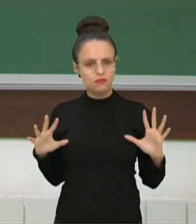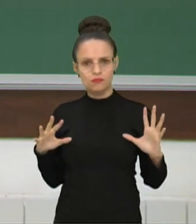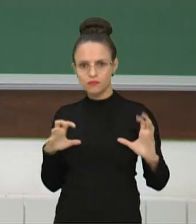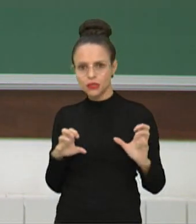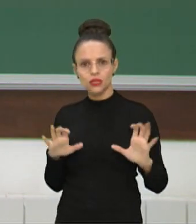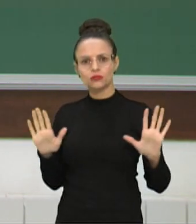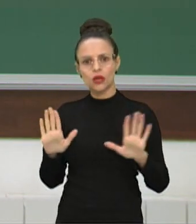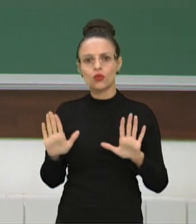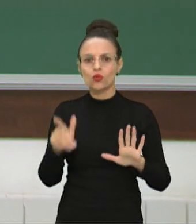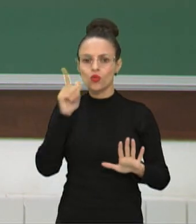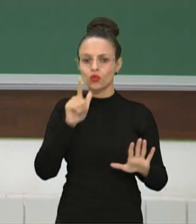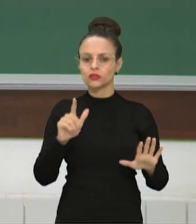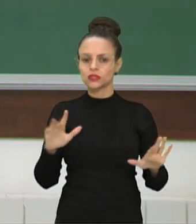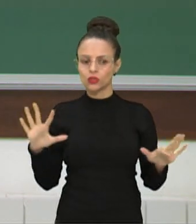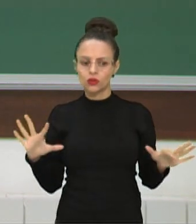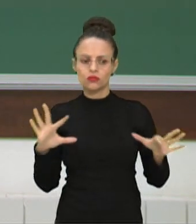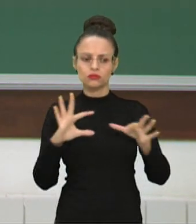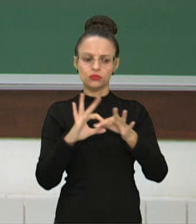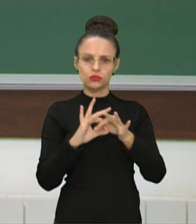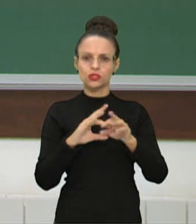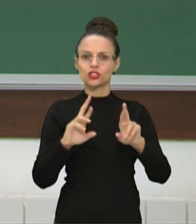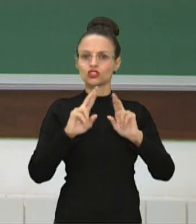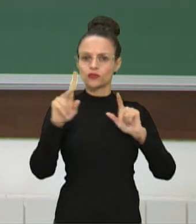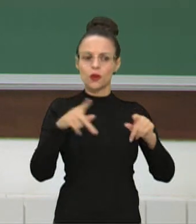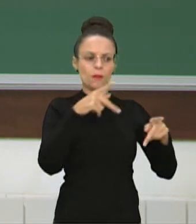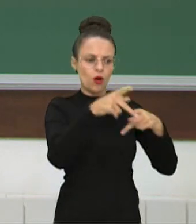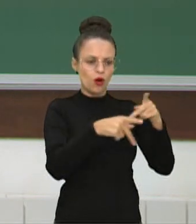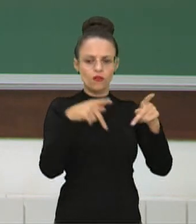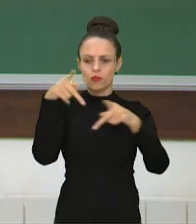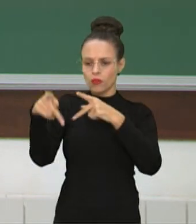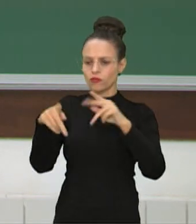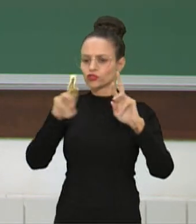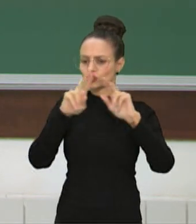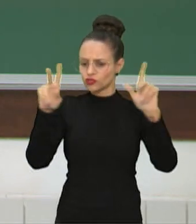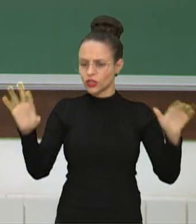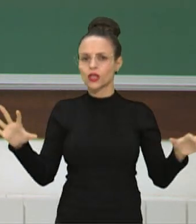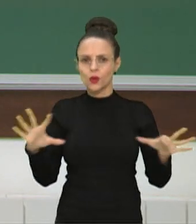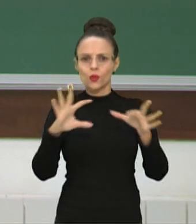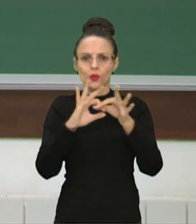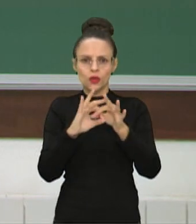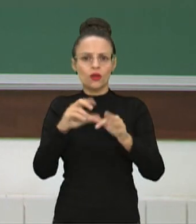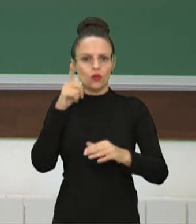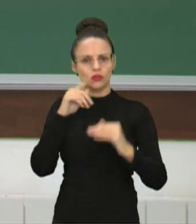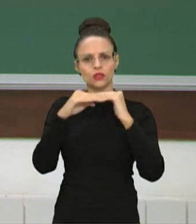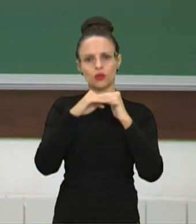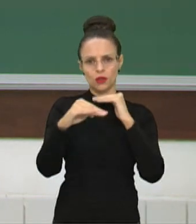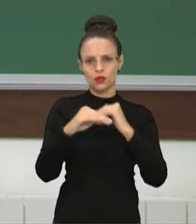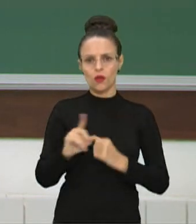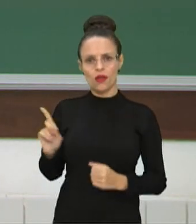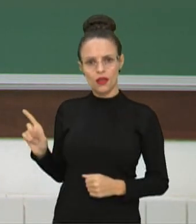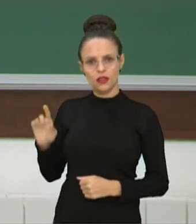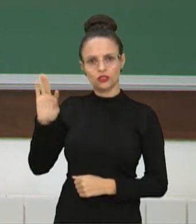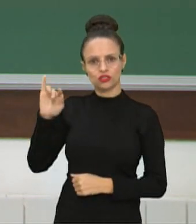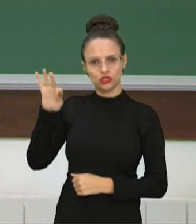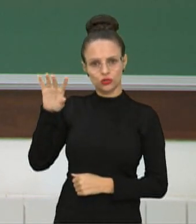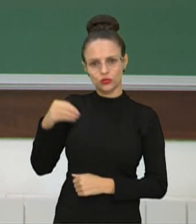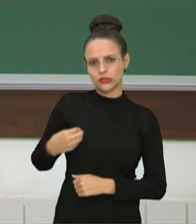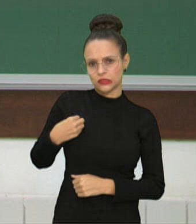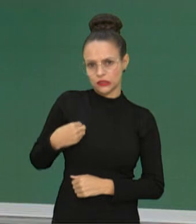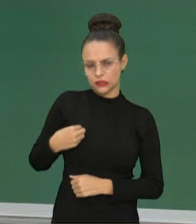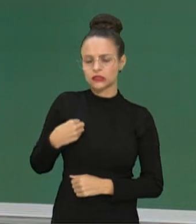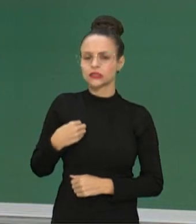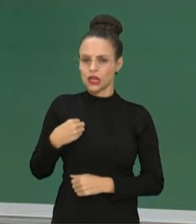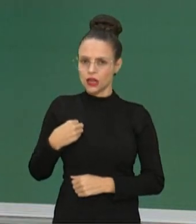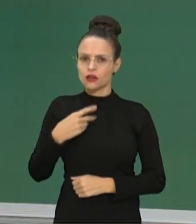manter as diferenças unidas, os diferentes povos unidos. Então, por muito tempo, enquanto o general Tito estava no poder,